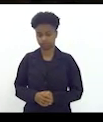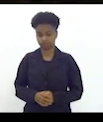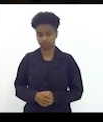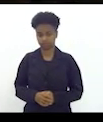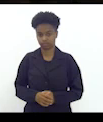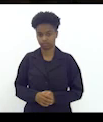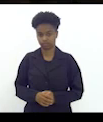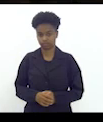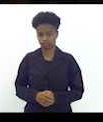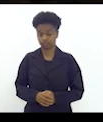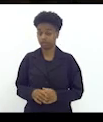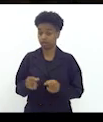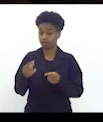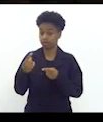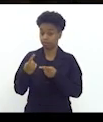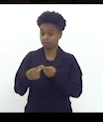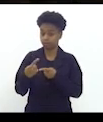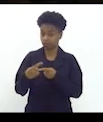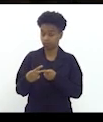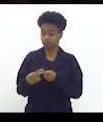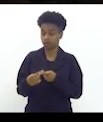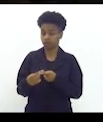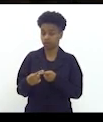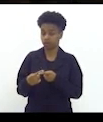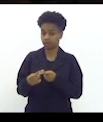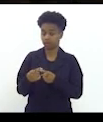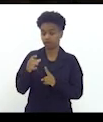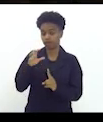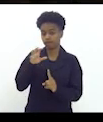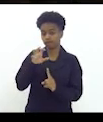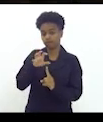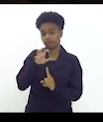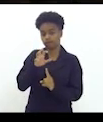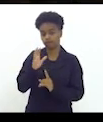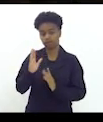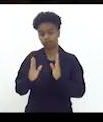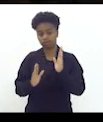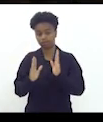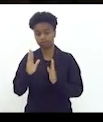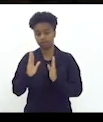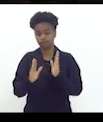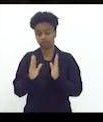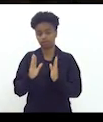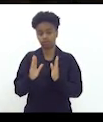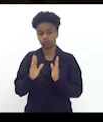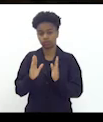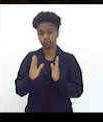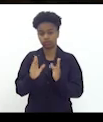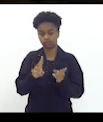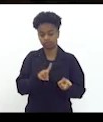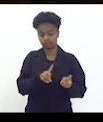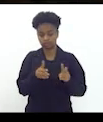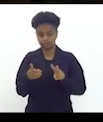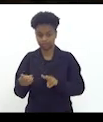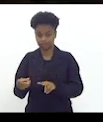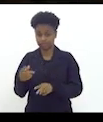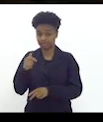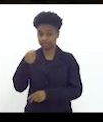porque vai implicar em um período de transição de